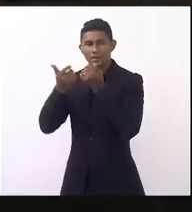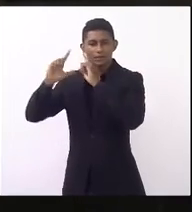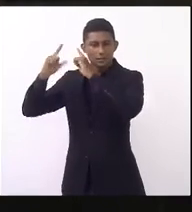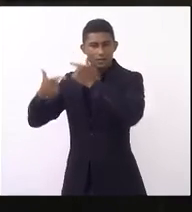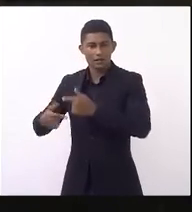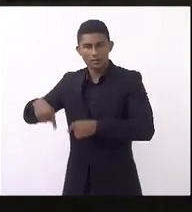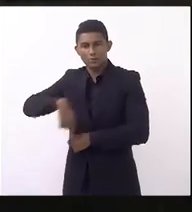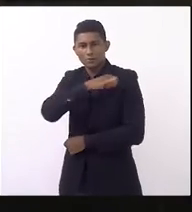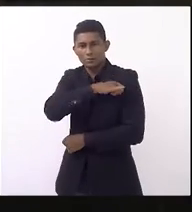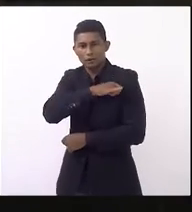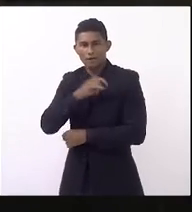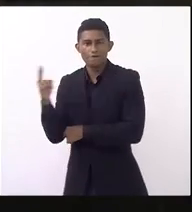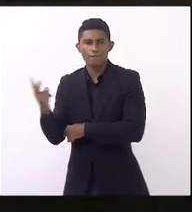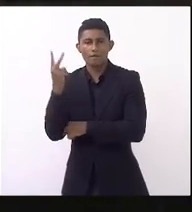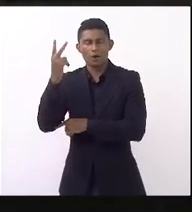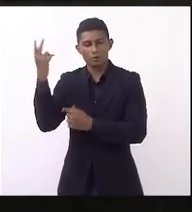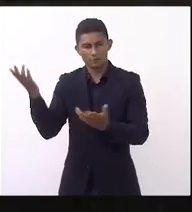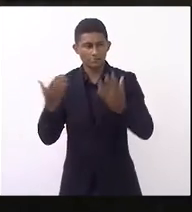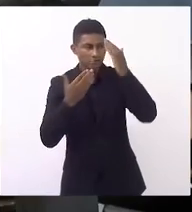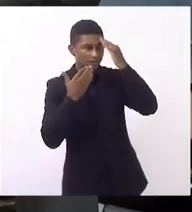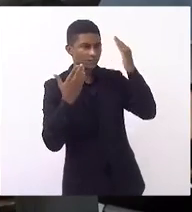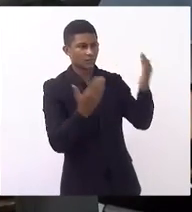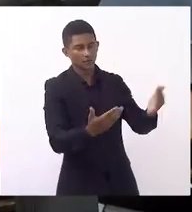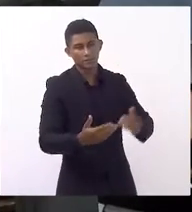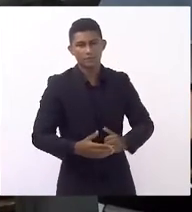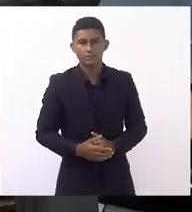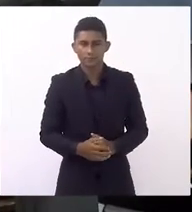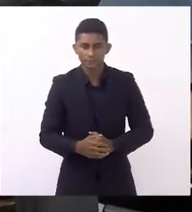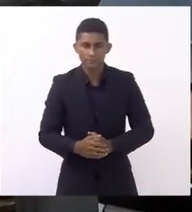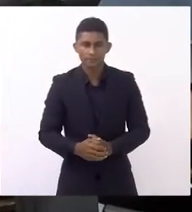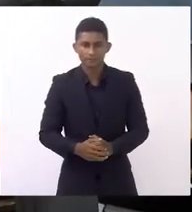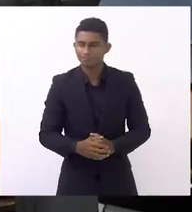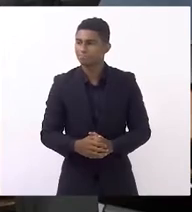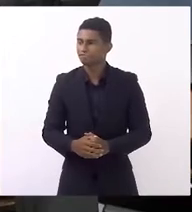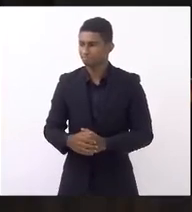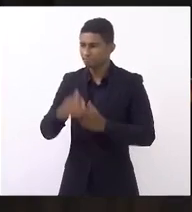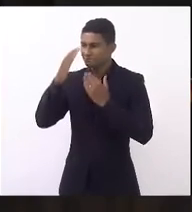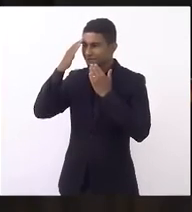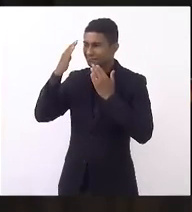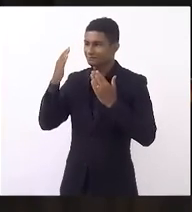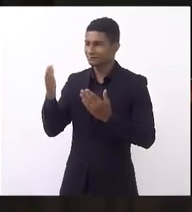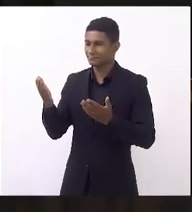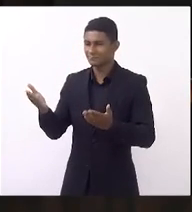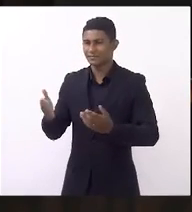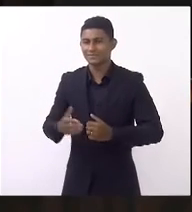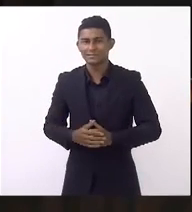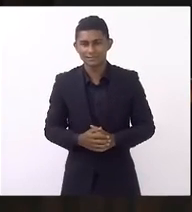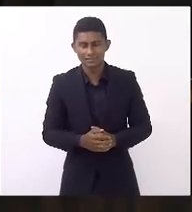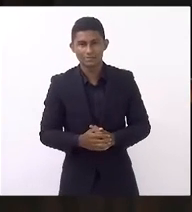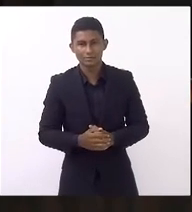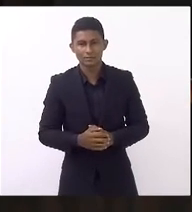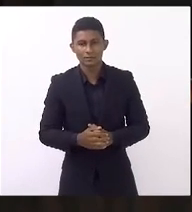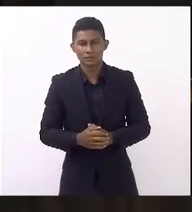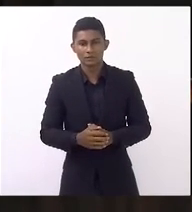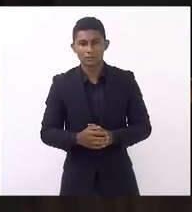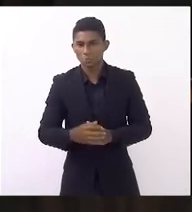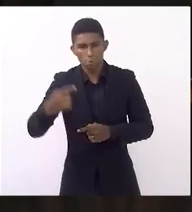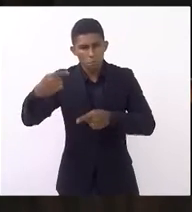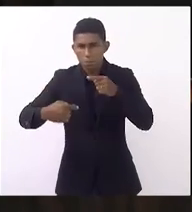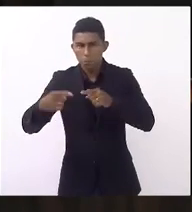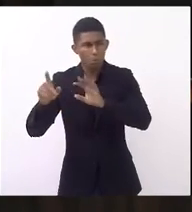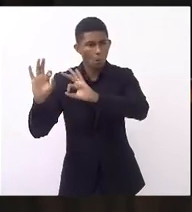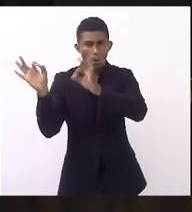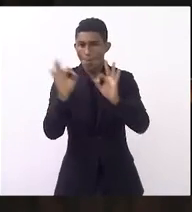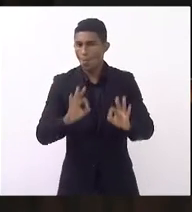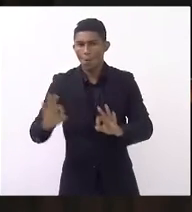do Rio de Janeiro. Muito obrigada, senhor presidente. Obrigado, deputada Renata Souza. Não havendo mais quem queira discutir,